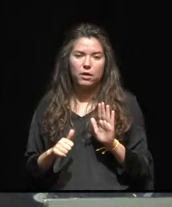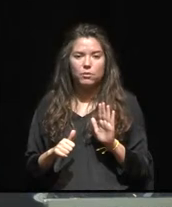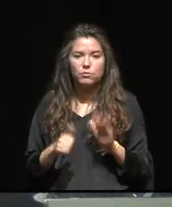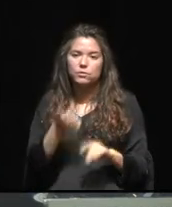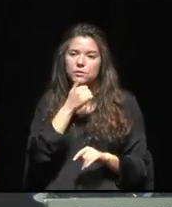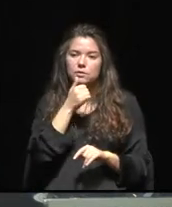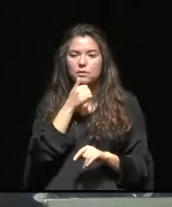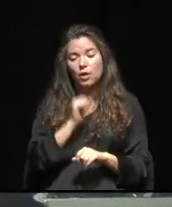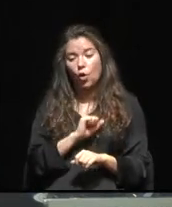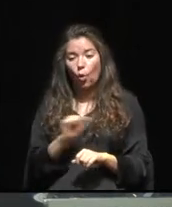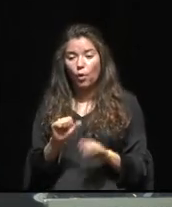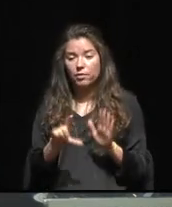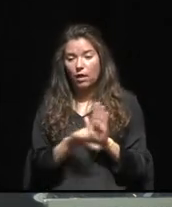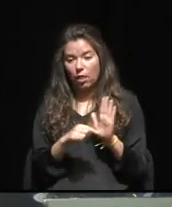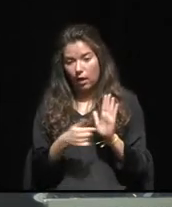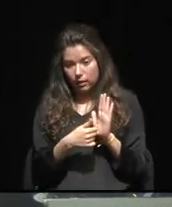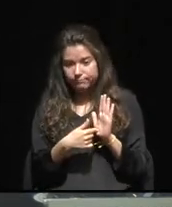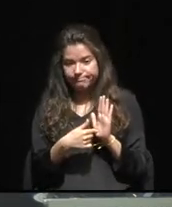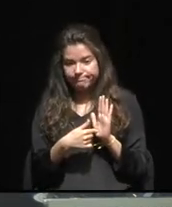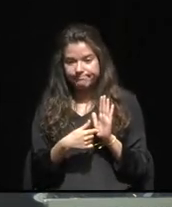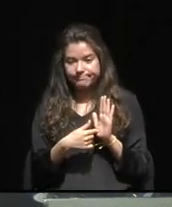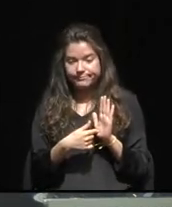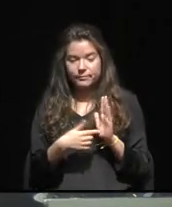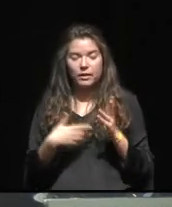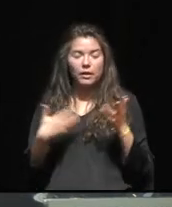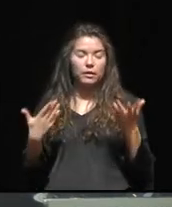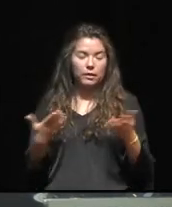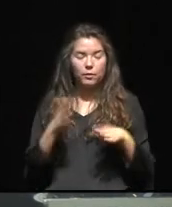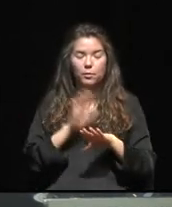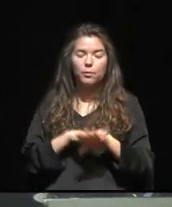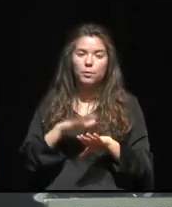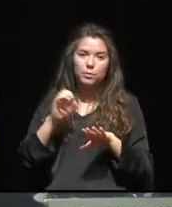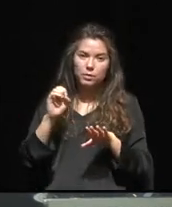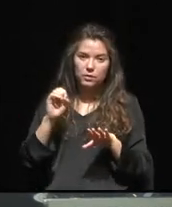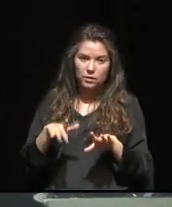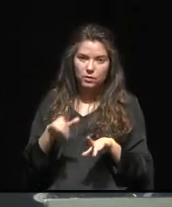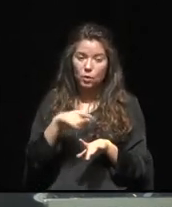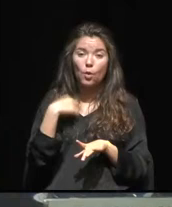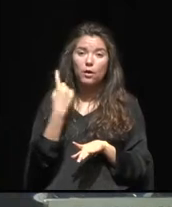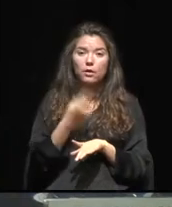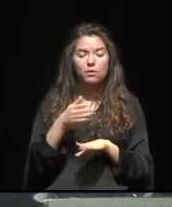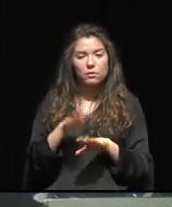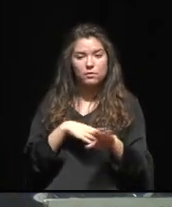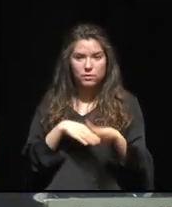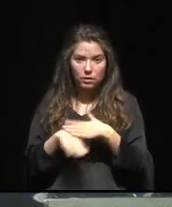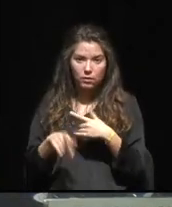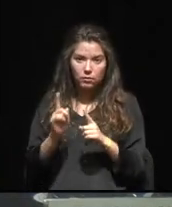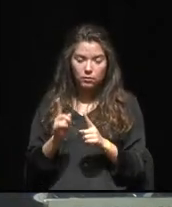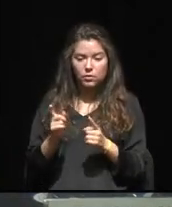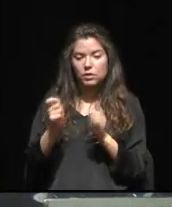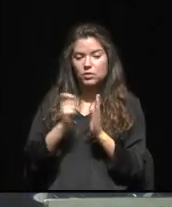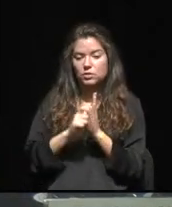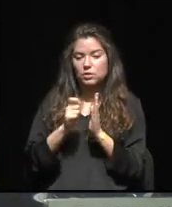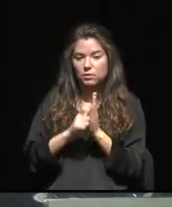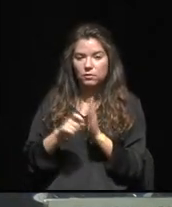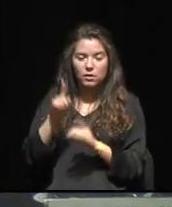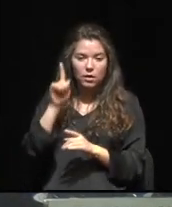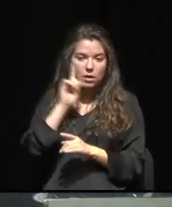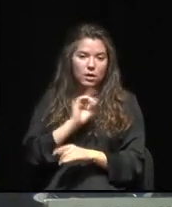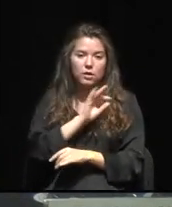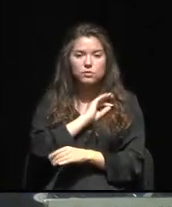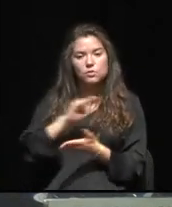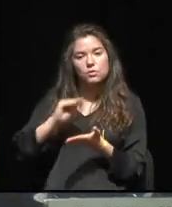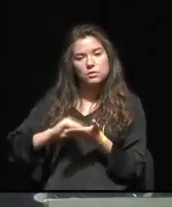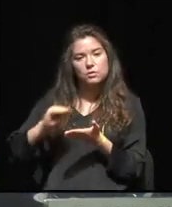tomar uma decisão contra o que a lei determina e por isso mesmo aquilo que nós fizemos foi escrever à senhora secretária de